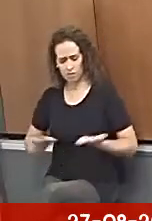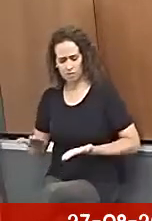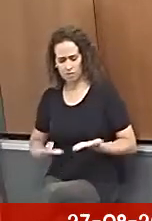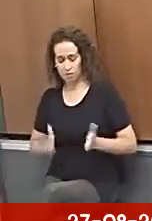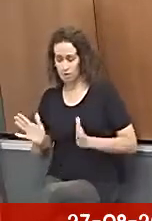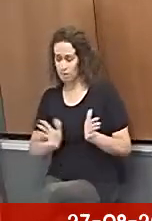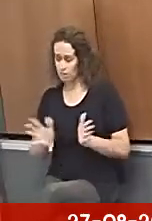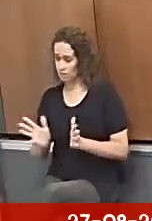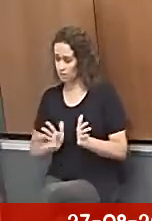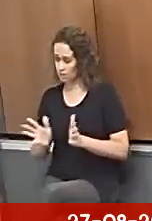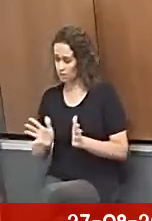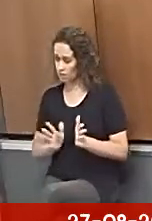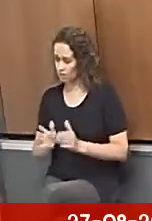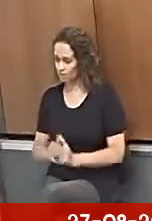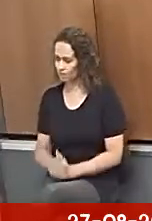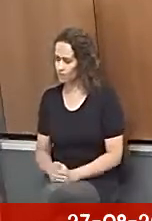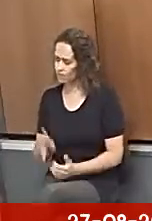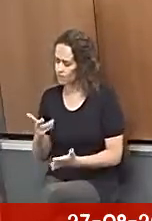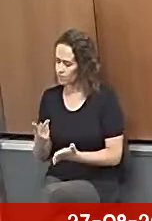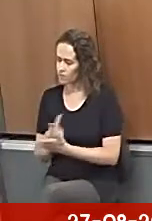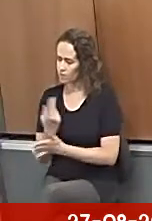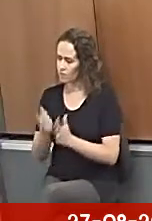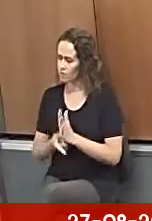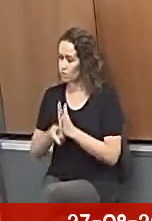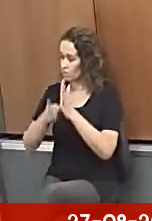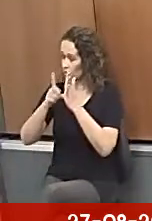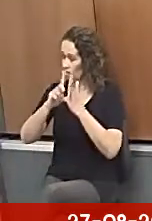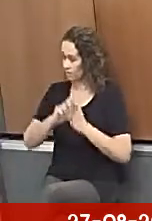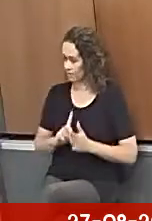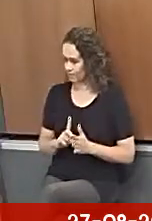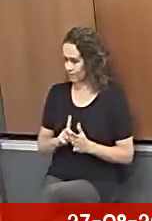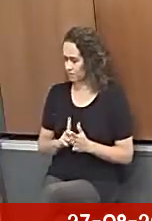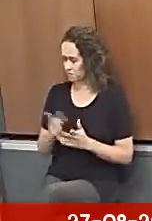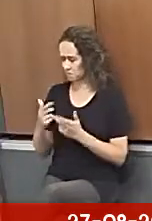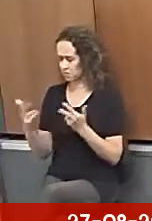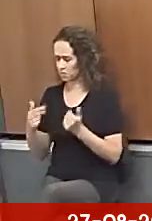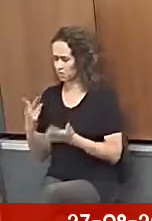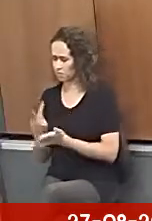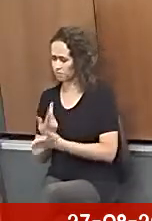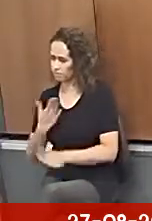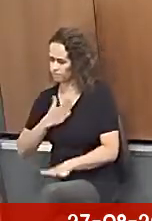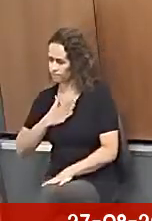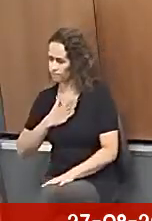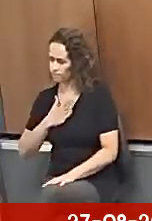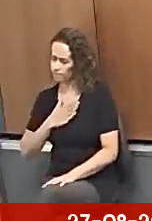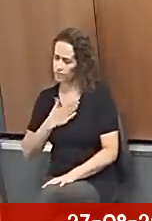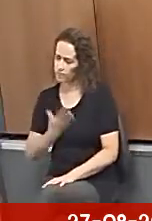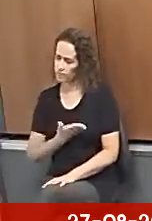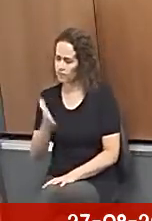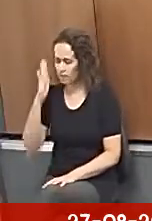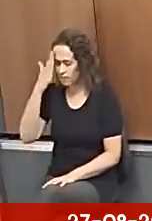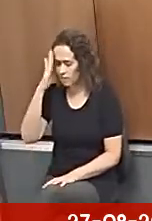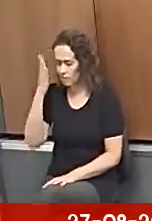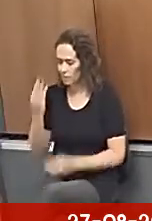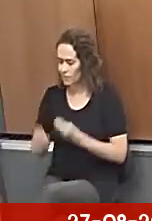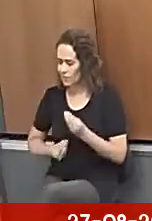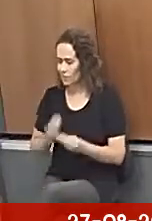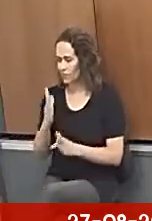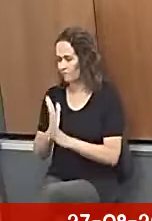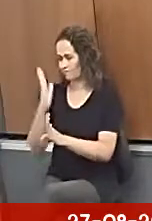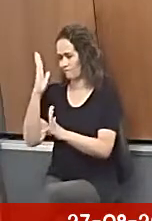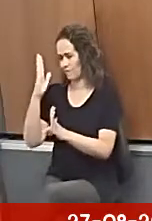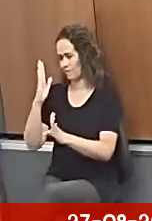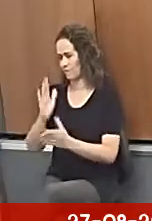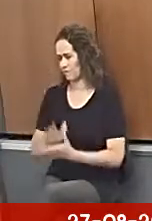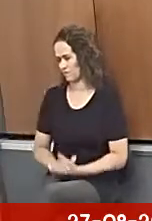isso gente aconteceu antes do fato que ocorreu comigo só para vocês terem uma idéia a infeliz coincidência né